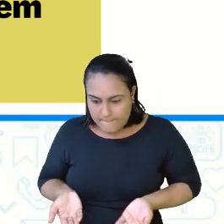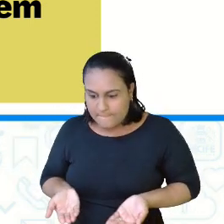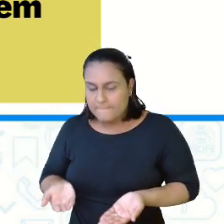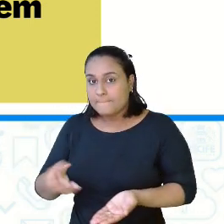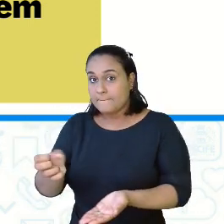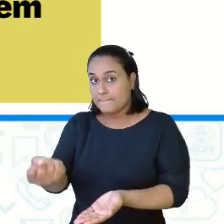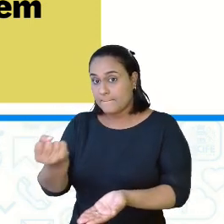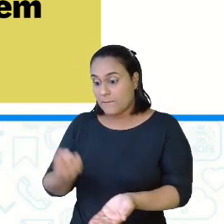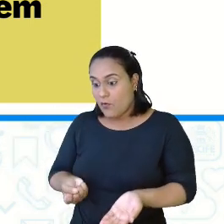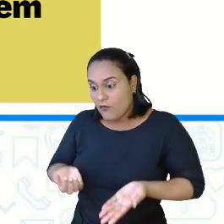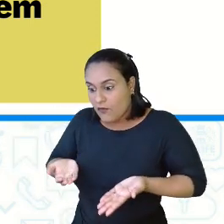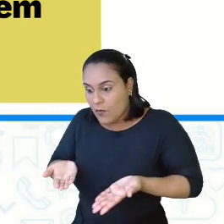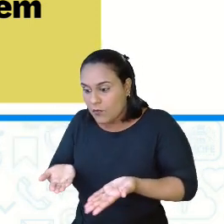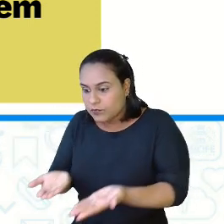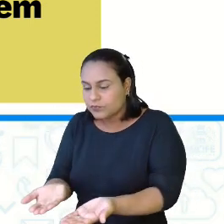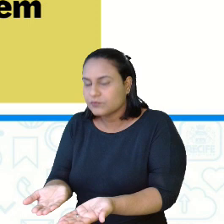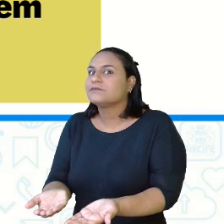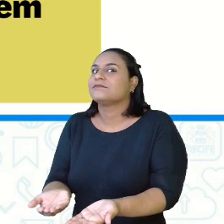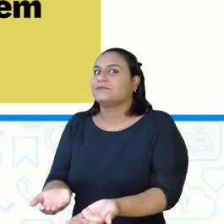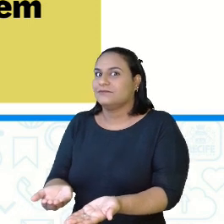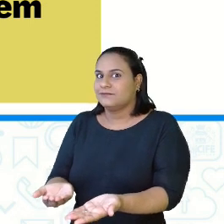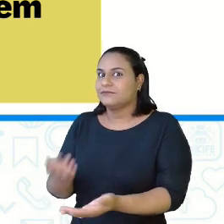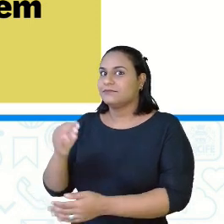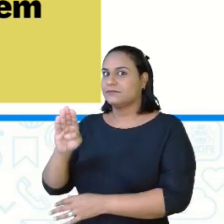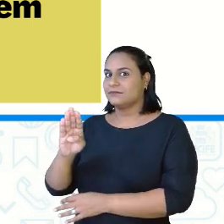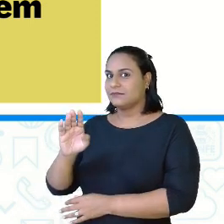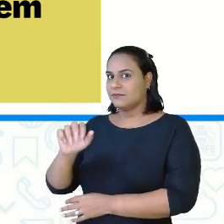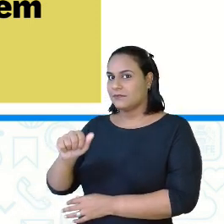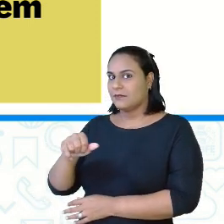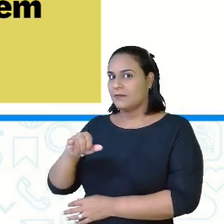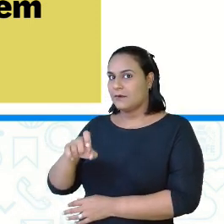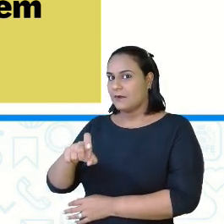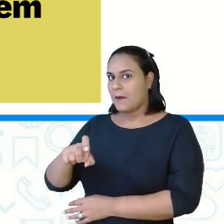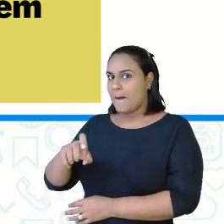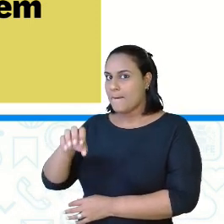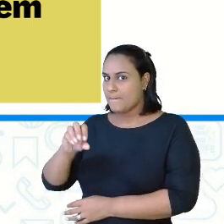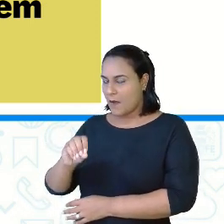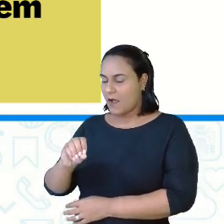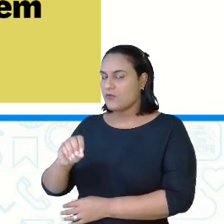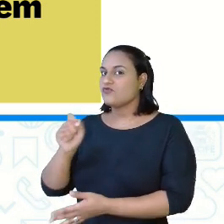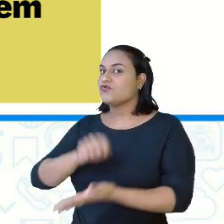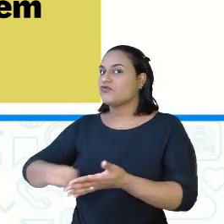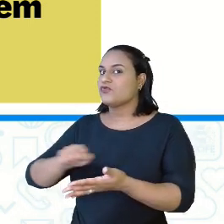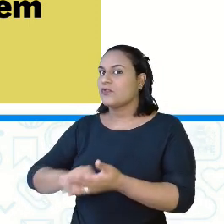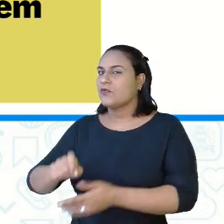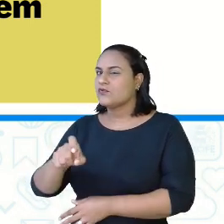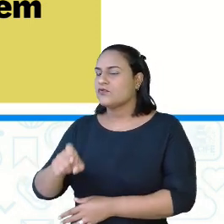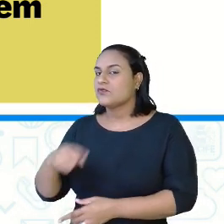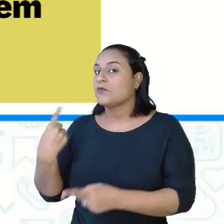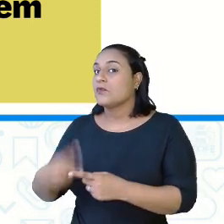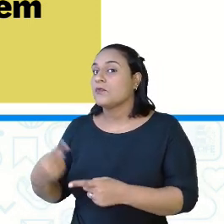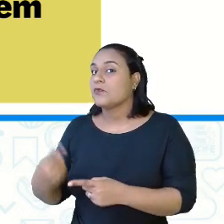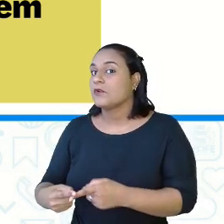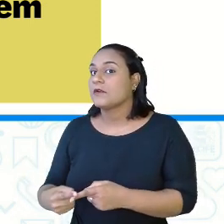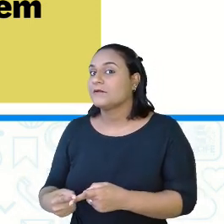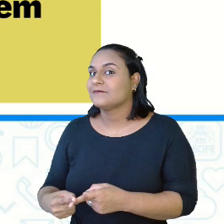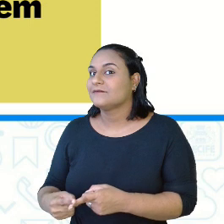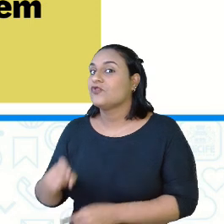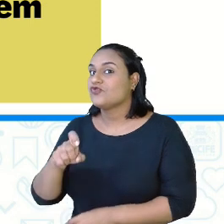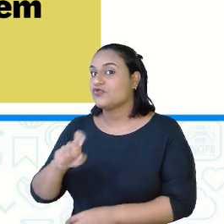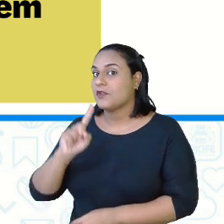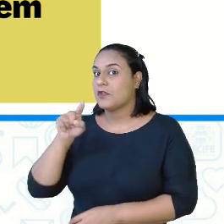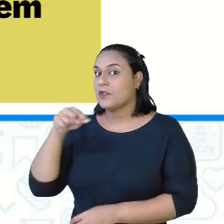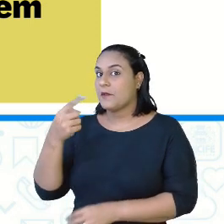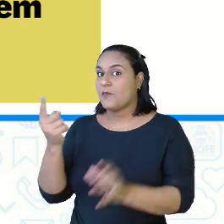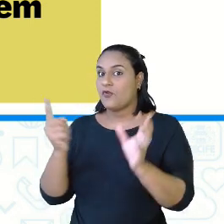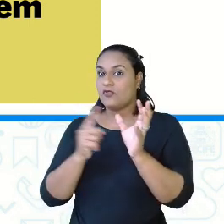no nível baixo. Palavra baixo, grafada com X. Por quê? Porque o X aí vem depois